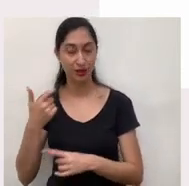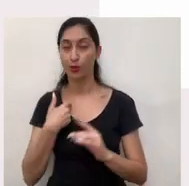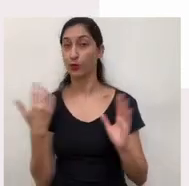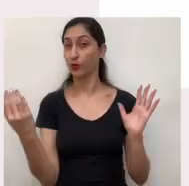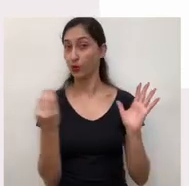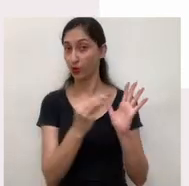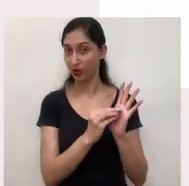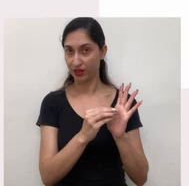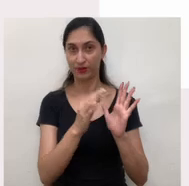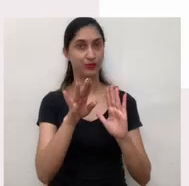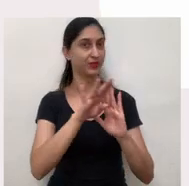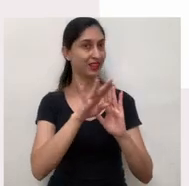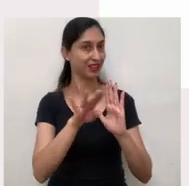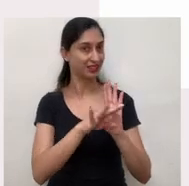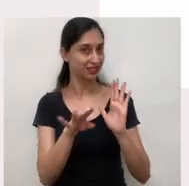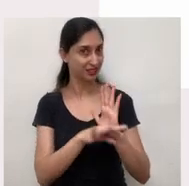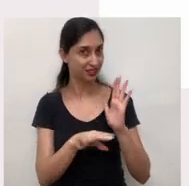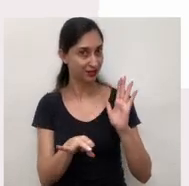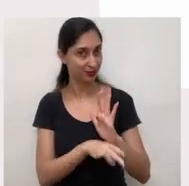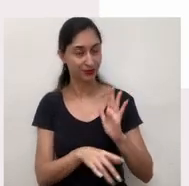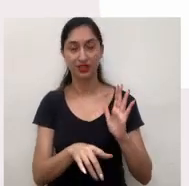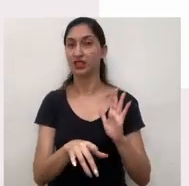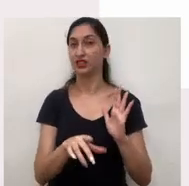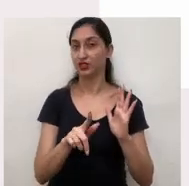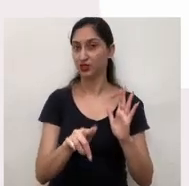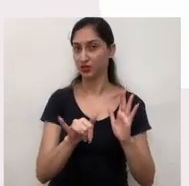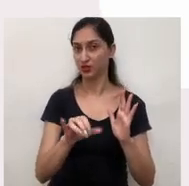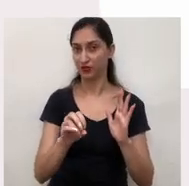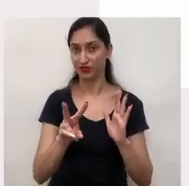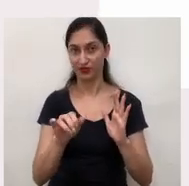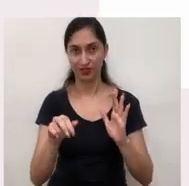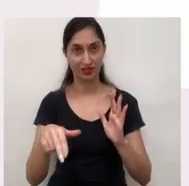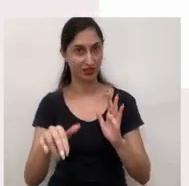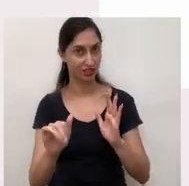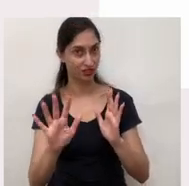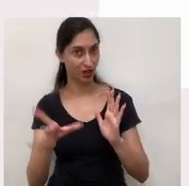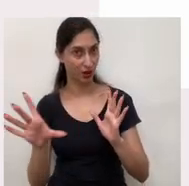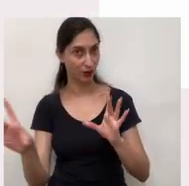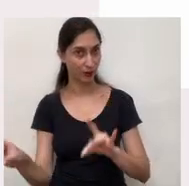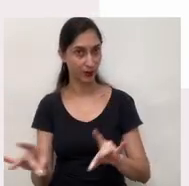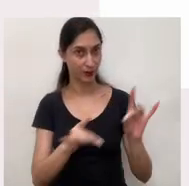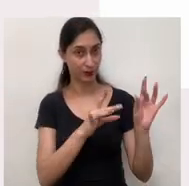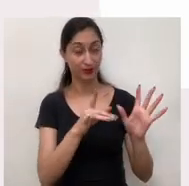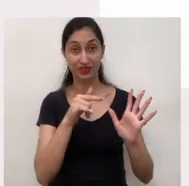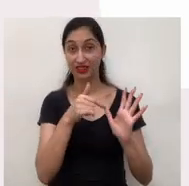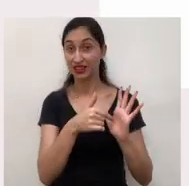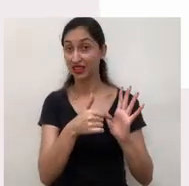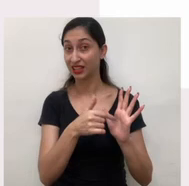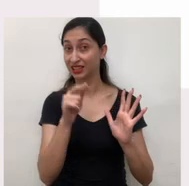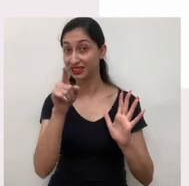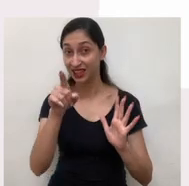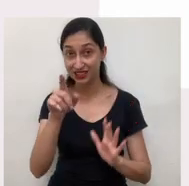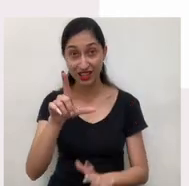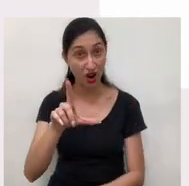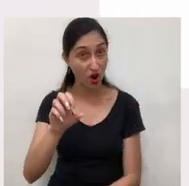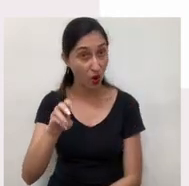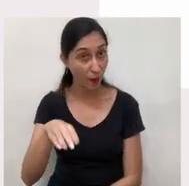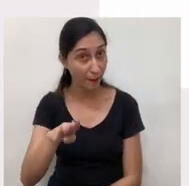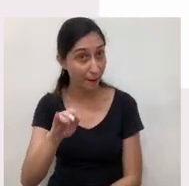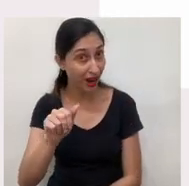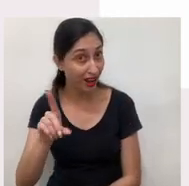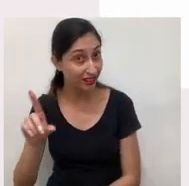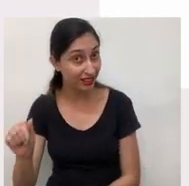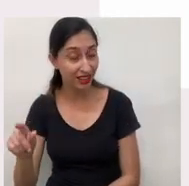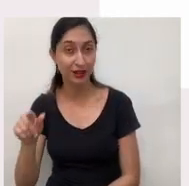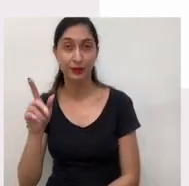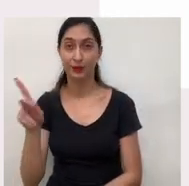de imagens que a Giovana copiou. Essa é a lombada do livro Urbano Ornamento, se